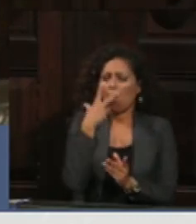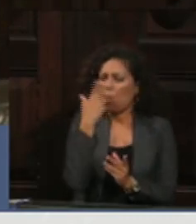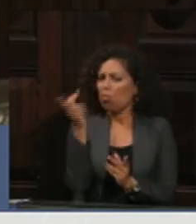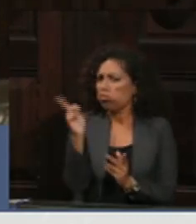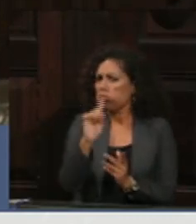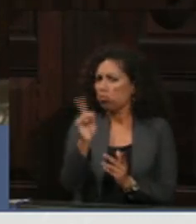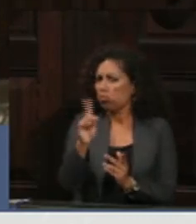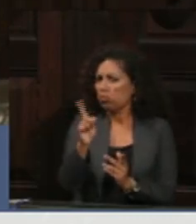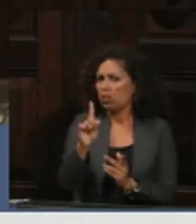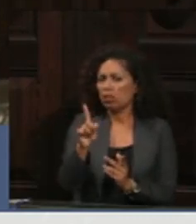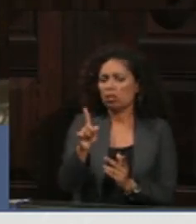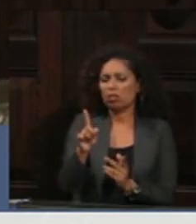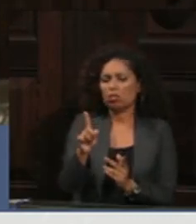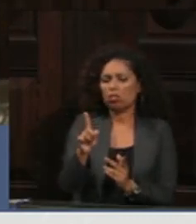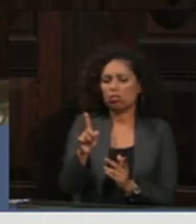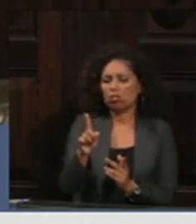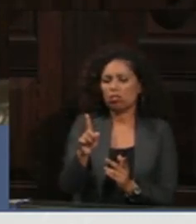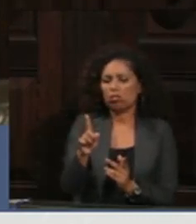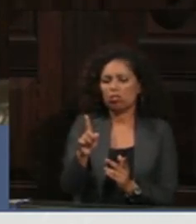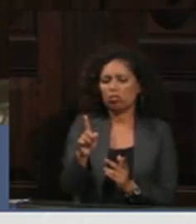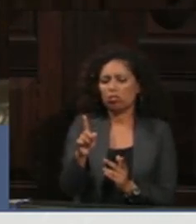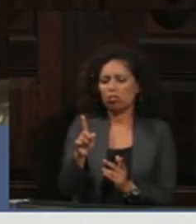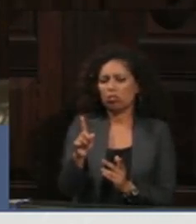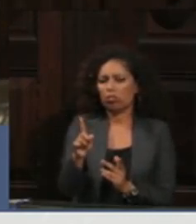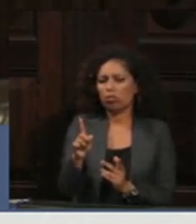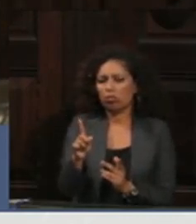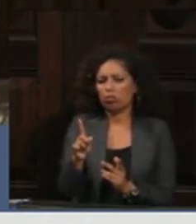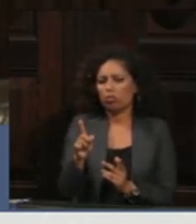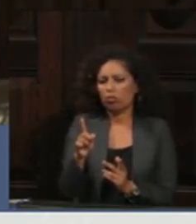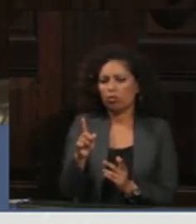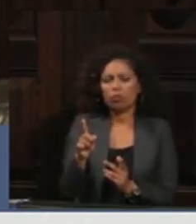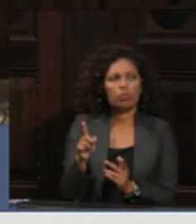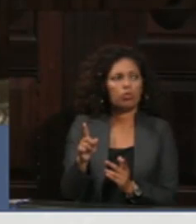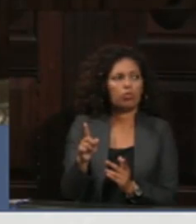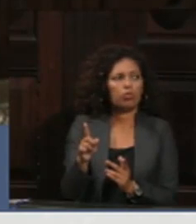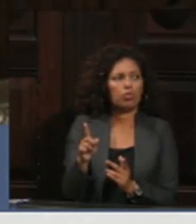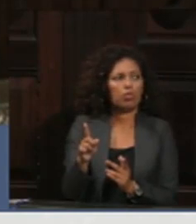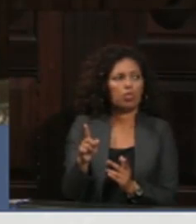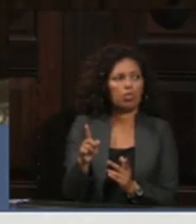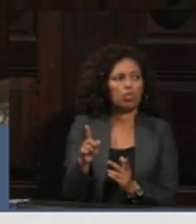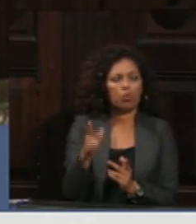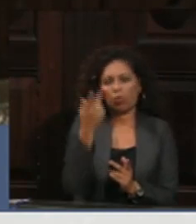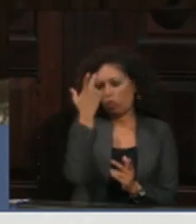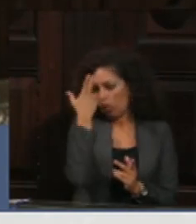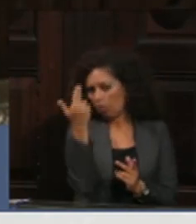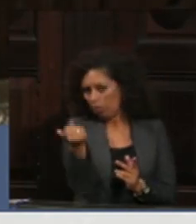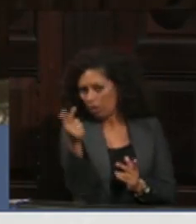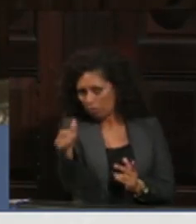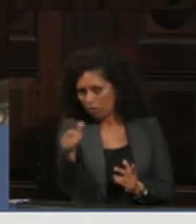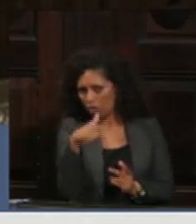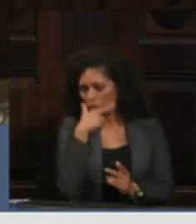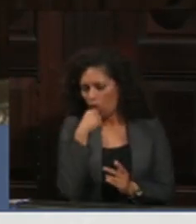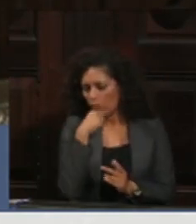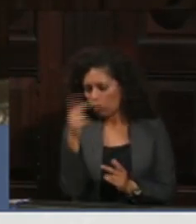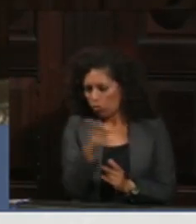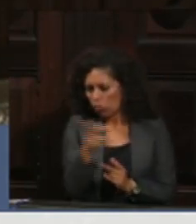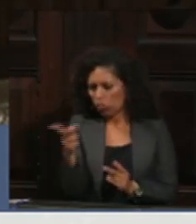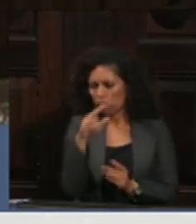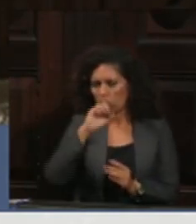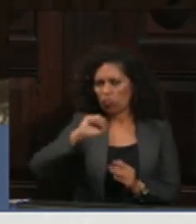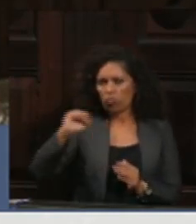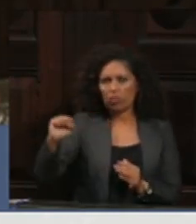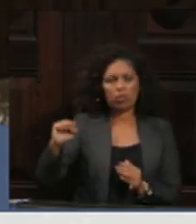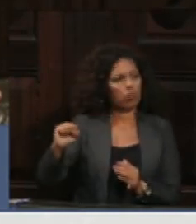parece factível que esses assassinos profissionais